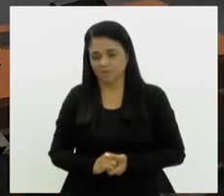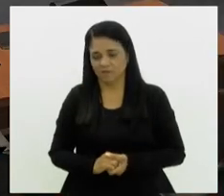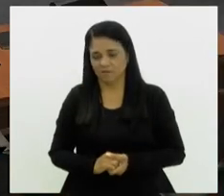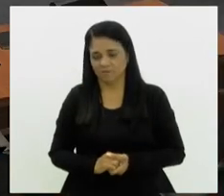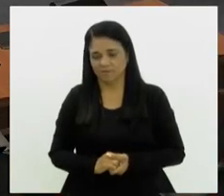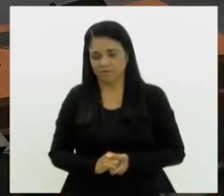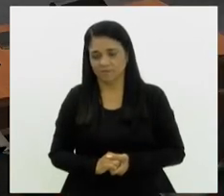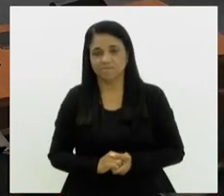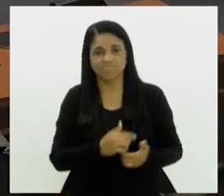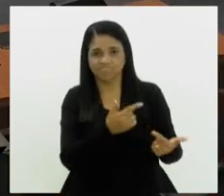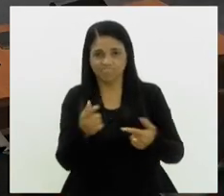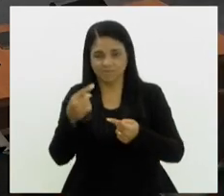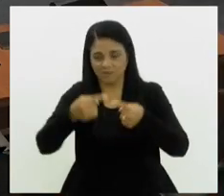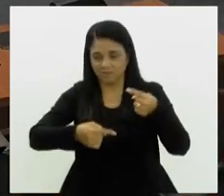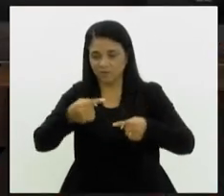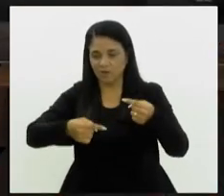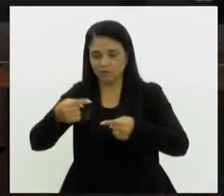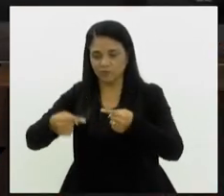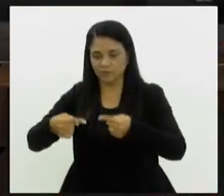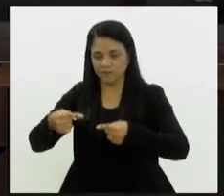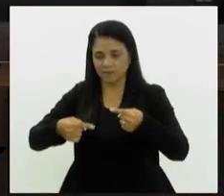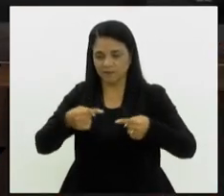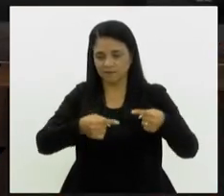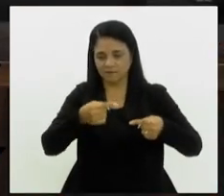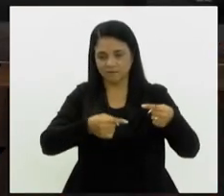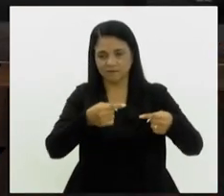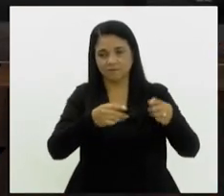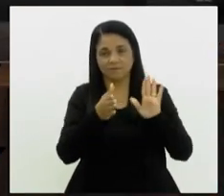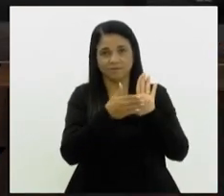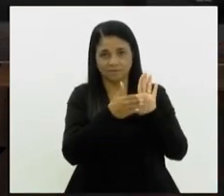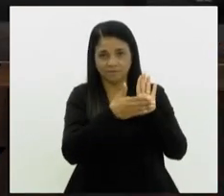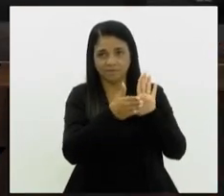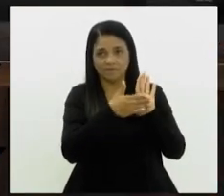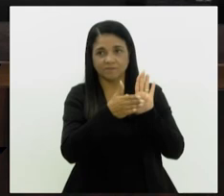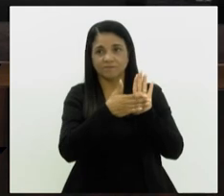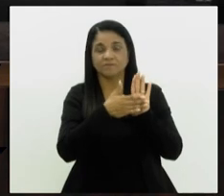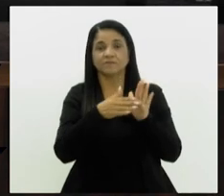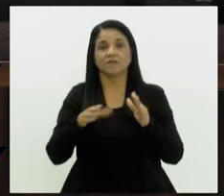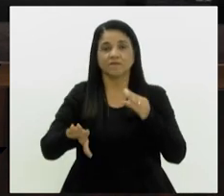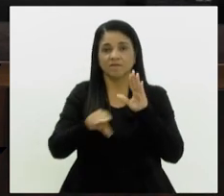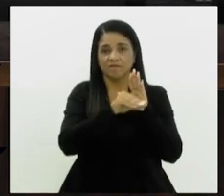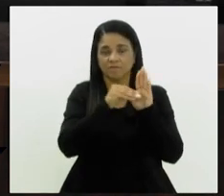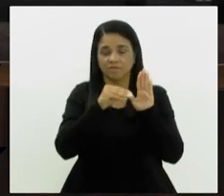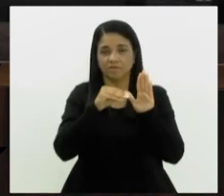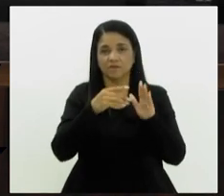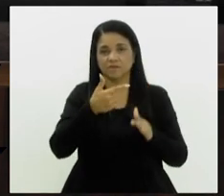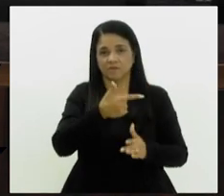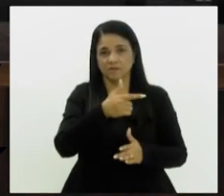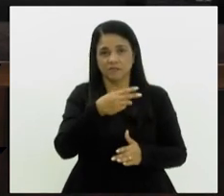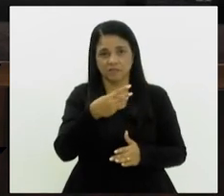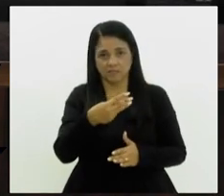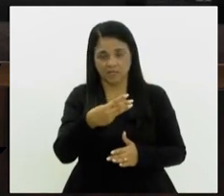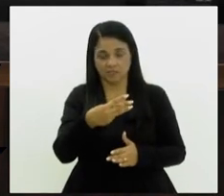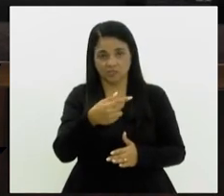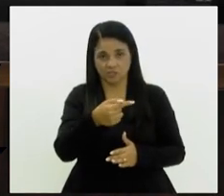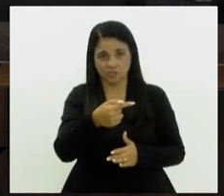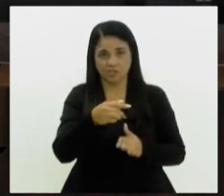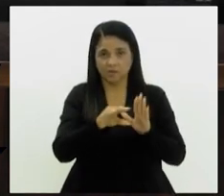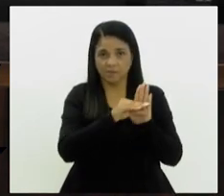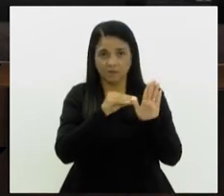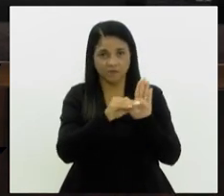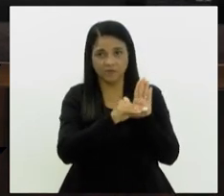Não havendo mais quem queira discutir, se há discussão, a presente proposta recebeu 27 emendas e retorna às comissões.